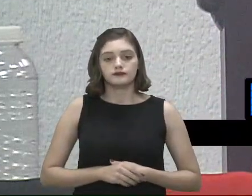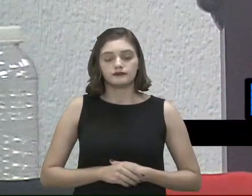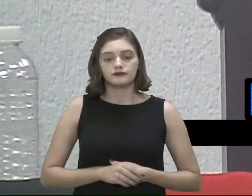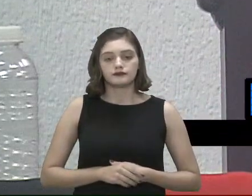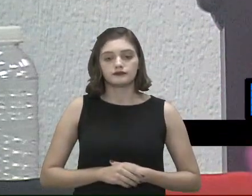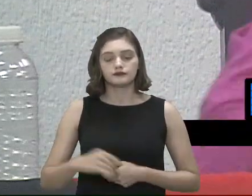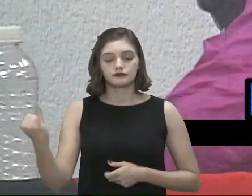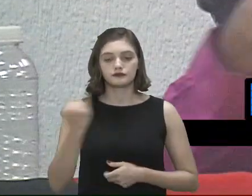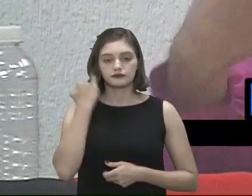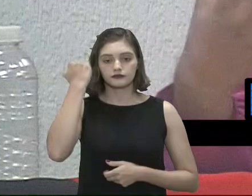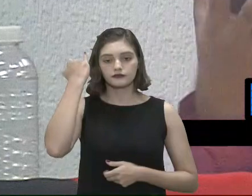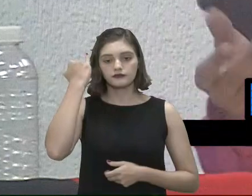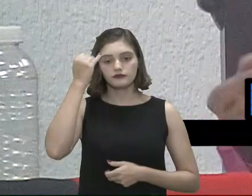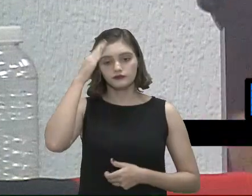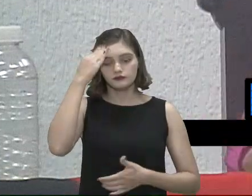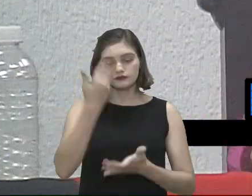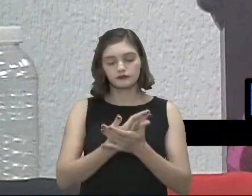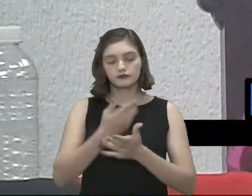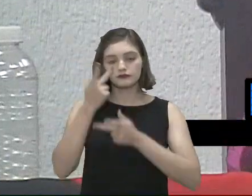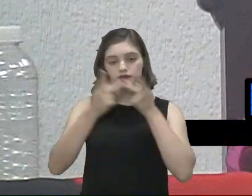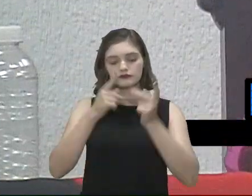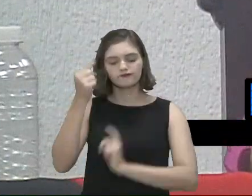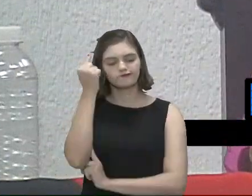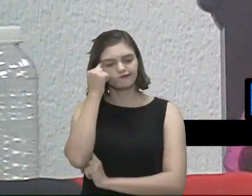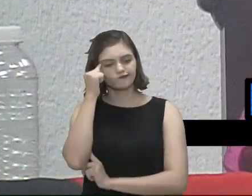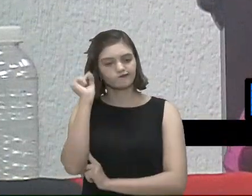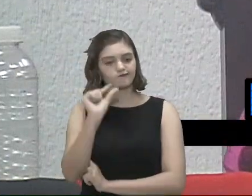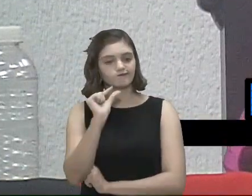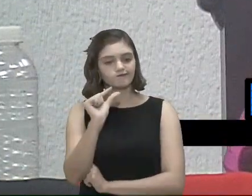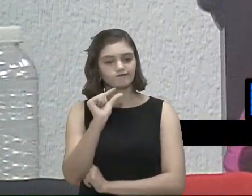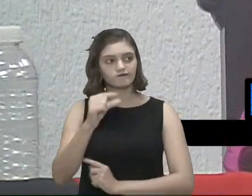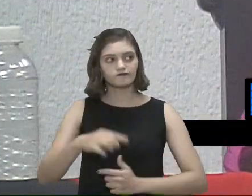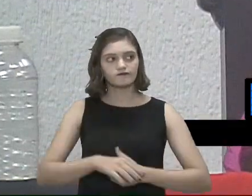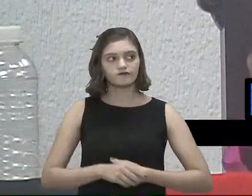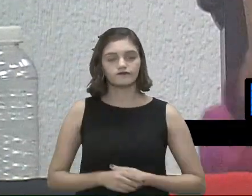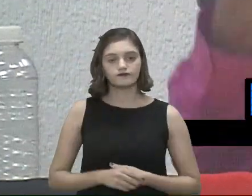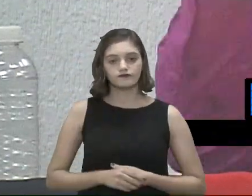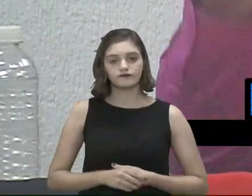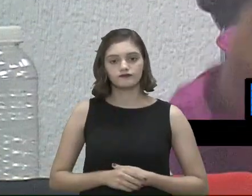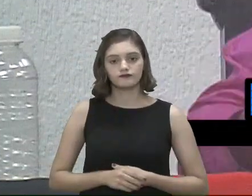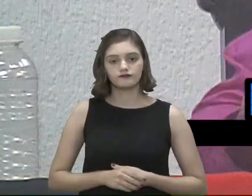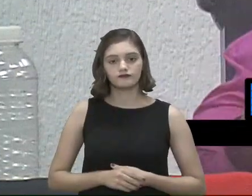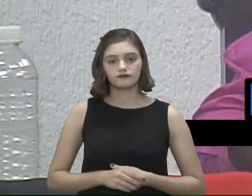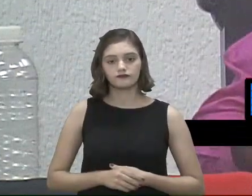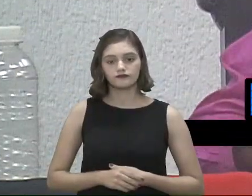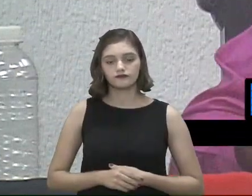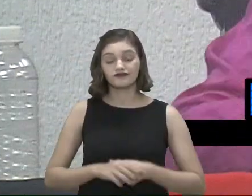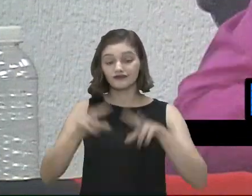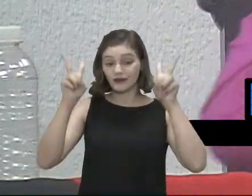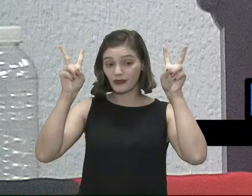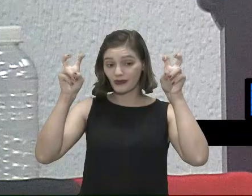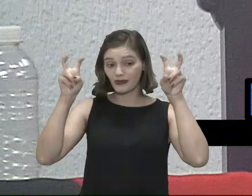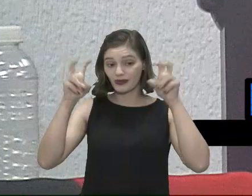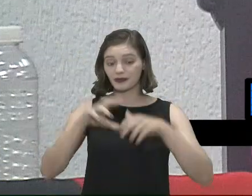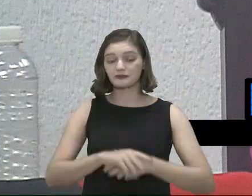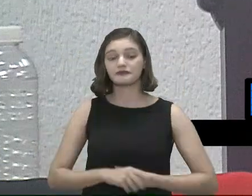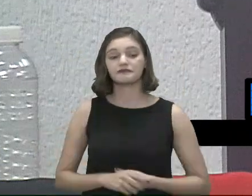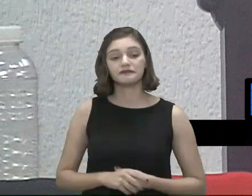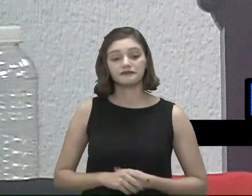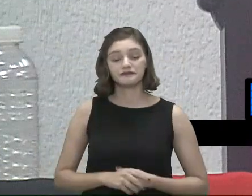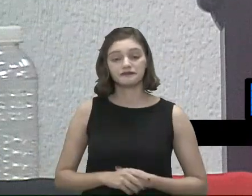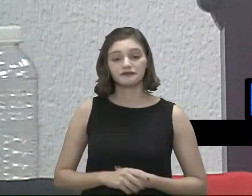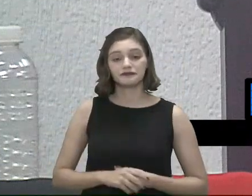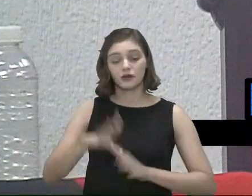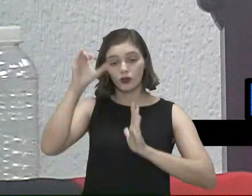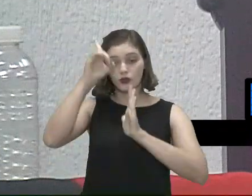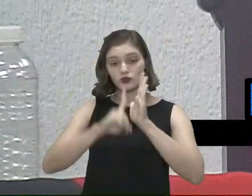coisa importante que eu acho, né, da gente pensar um pouquinho sobre essa questão, né, do tema, né, que é o